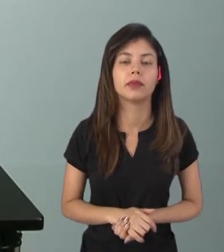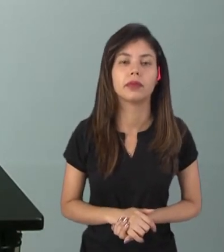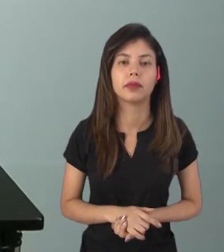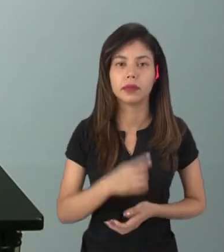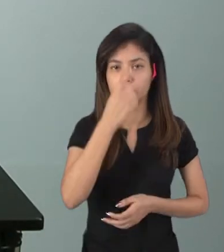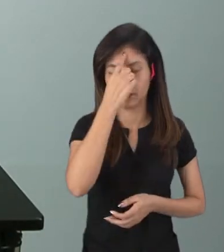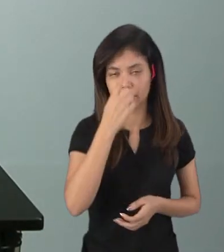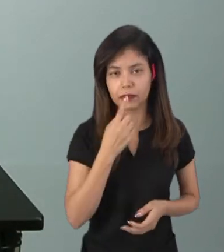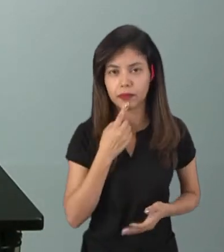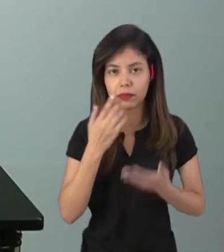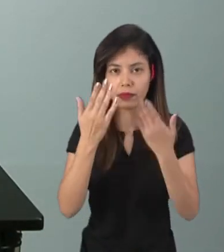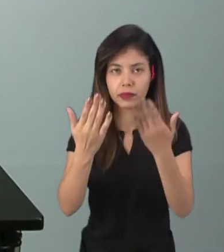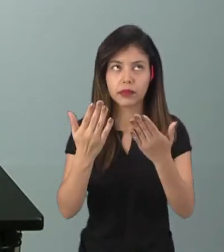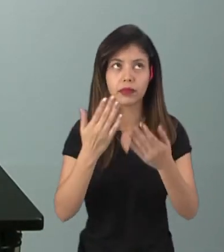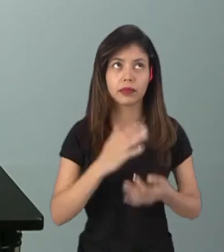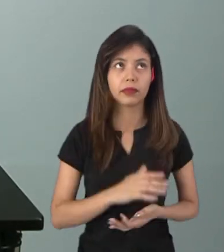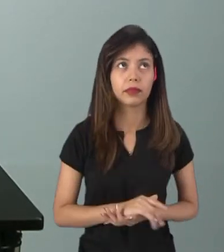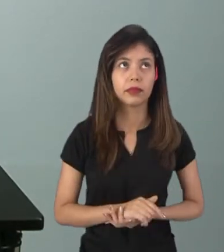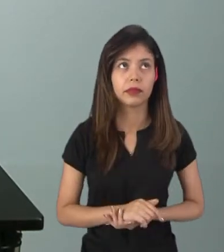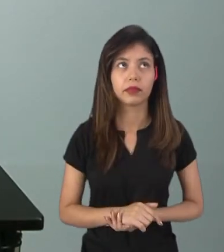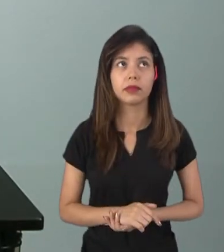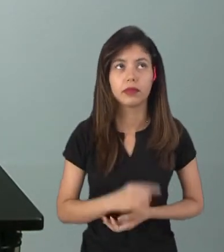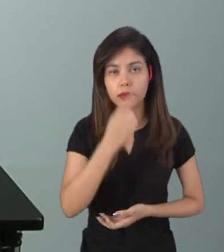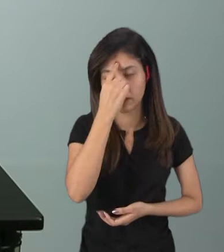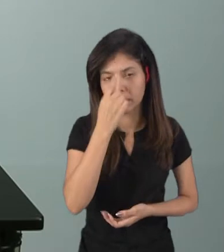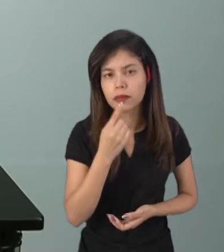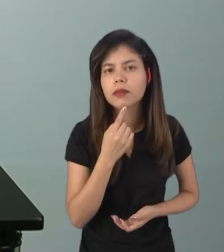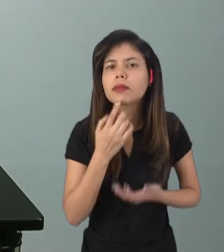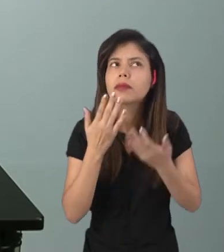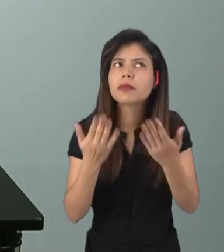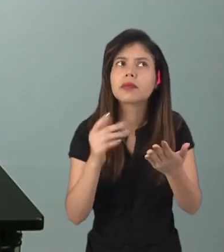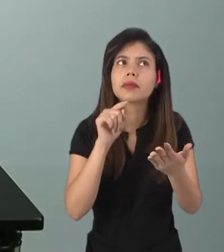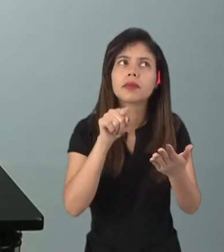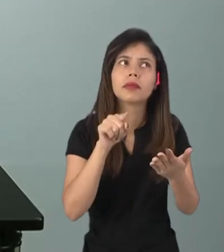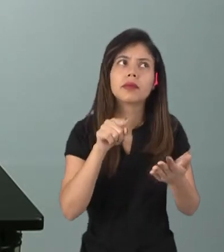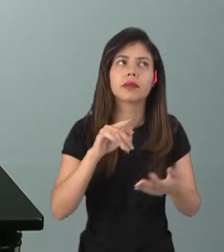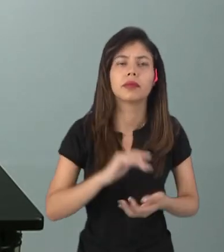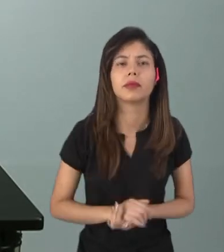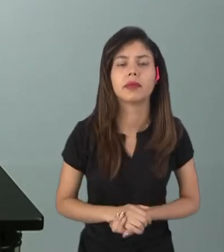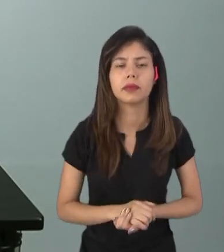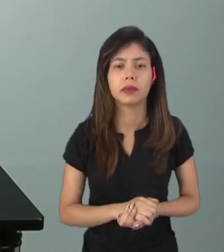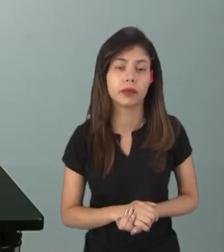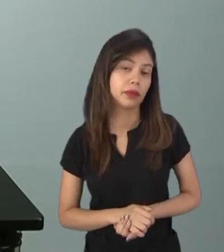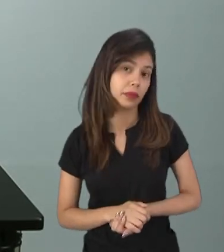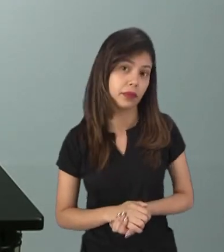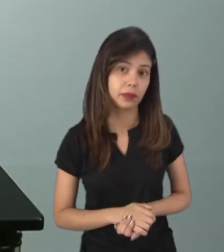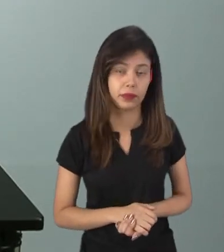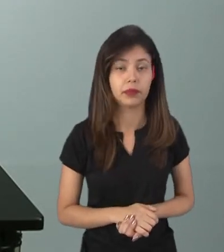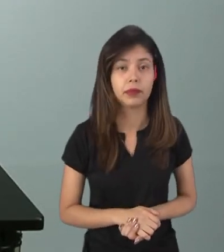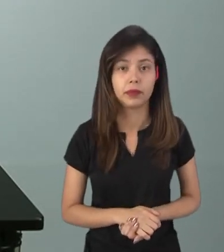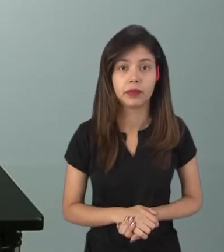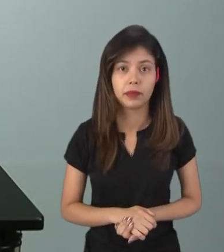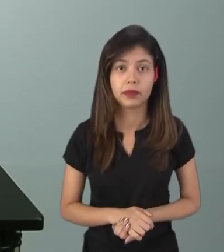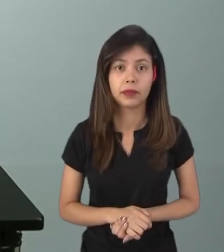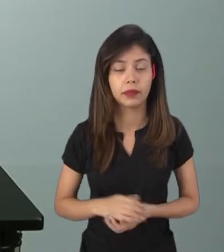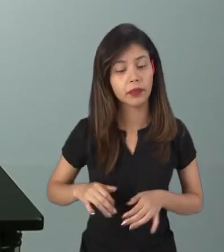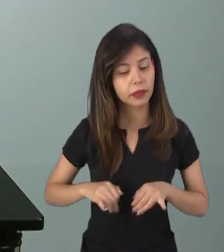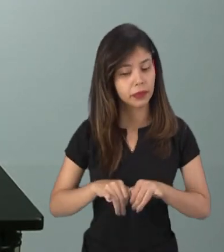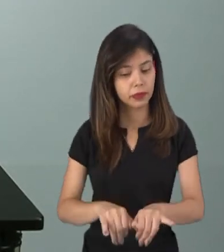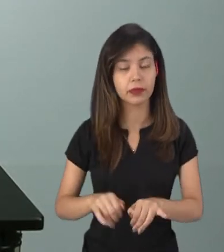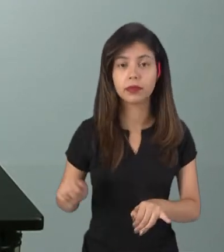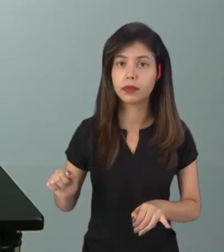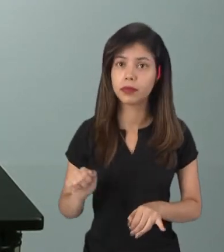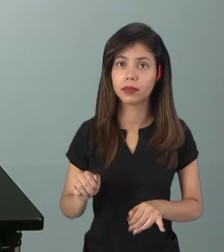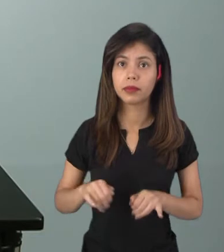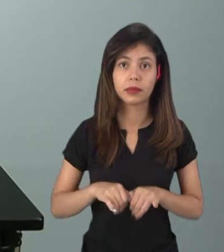Esta daqui. Que imagem é esta? É a imagem de um